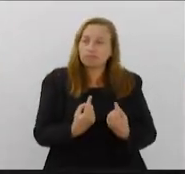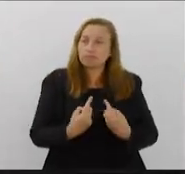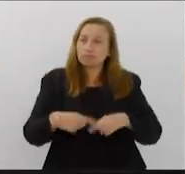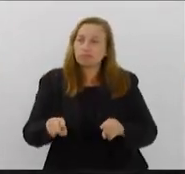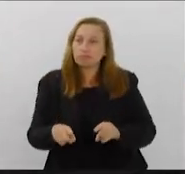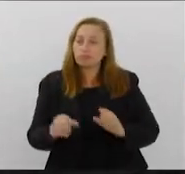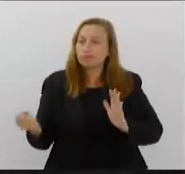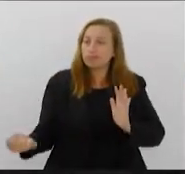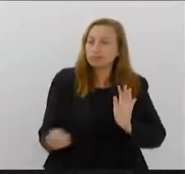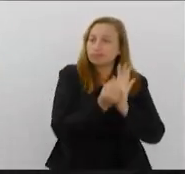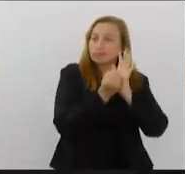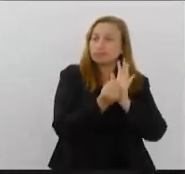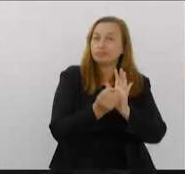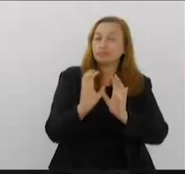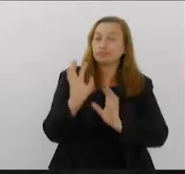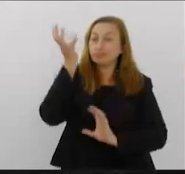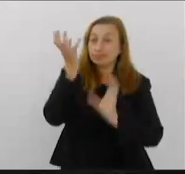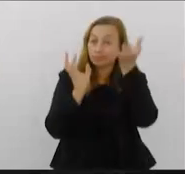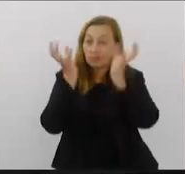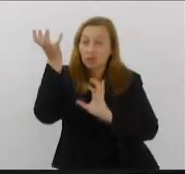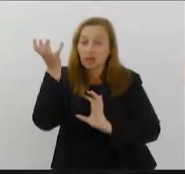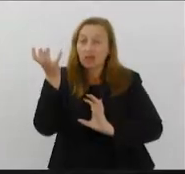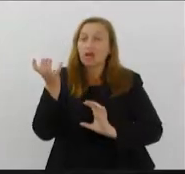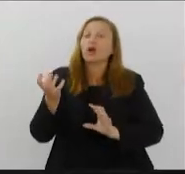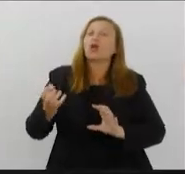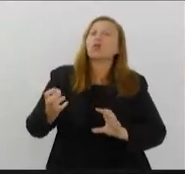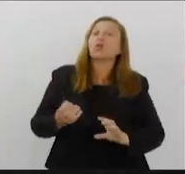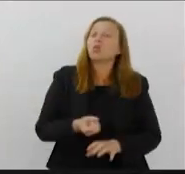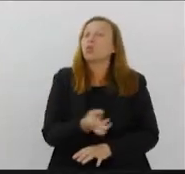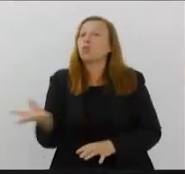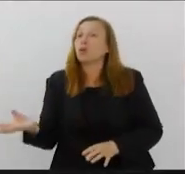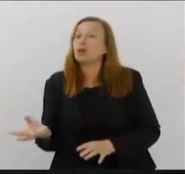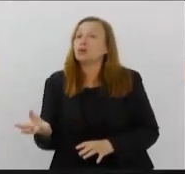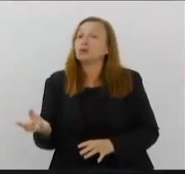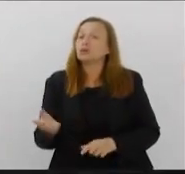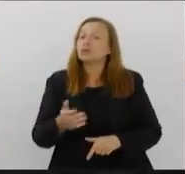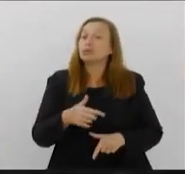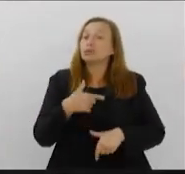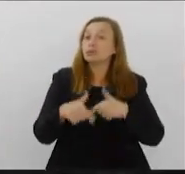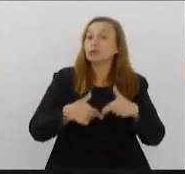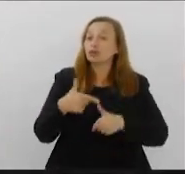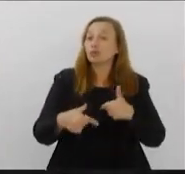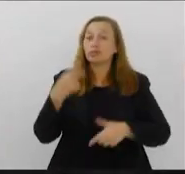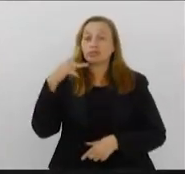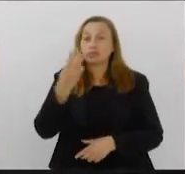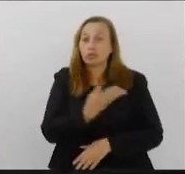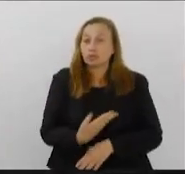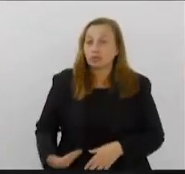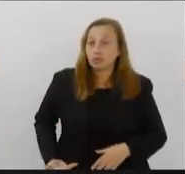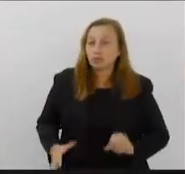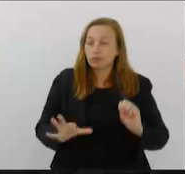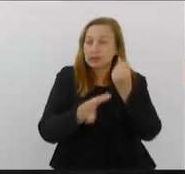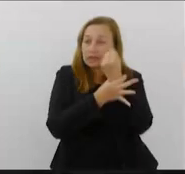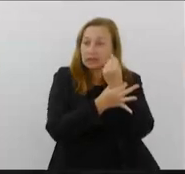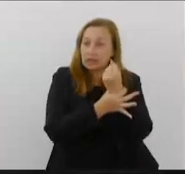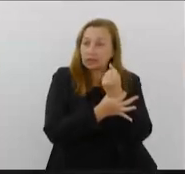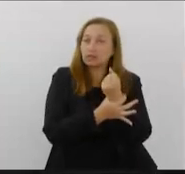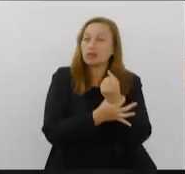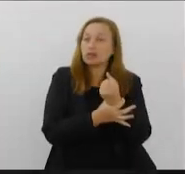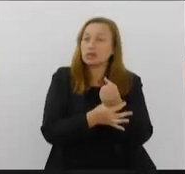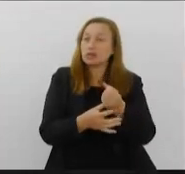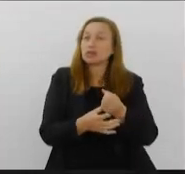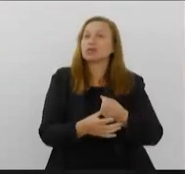impacto das emergências climáticas, quanto à atuação do poder público em garantir o